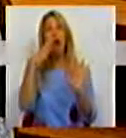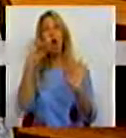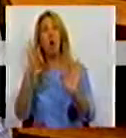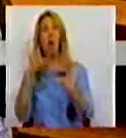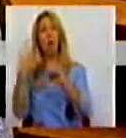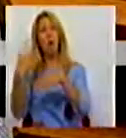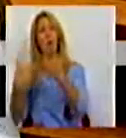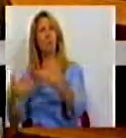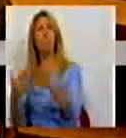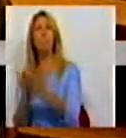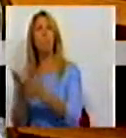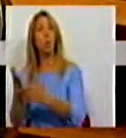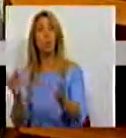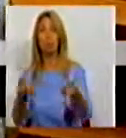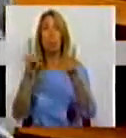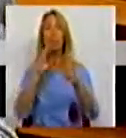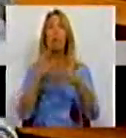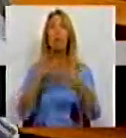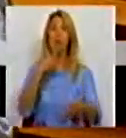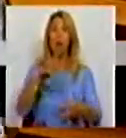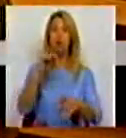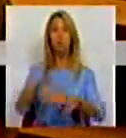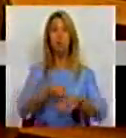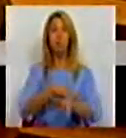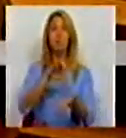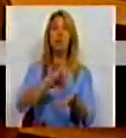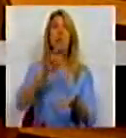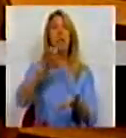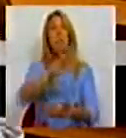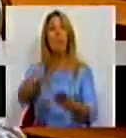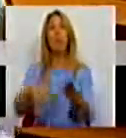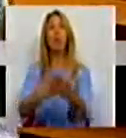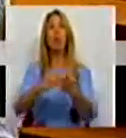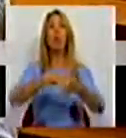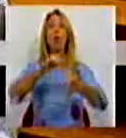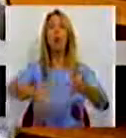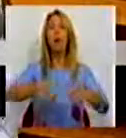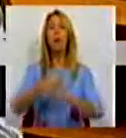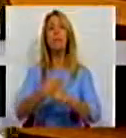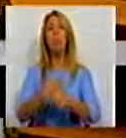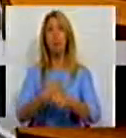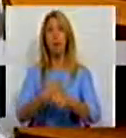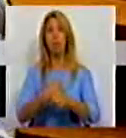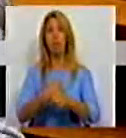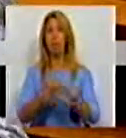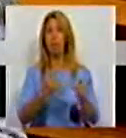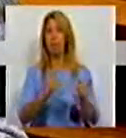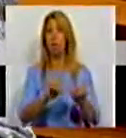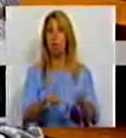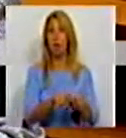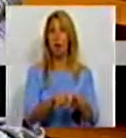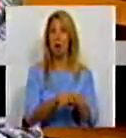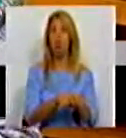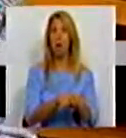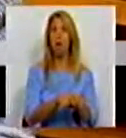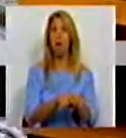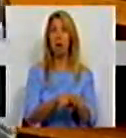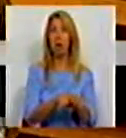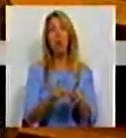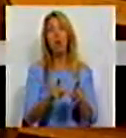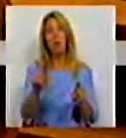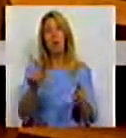dúvidas, no sentido de se olhar para o debate das liberdades, dos direitos versus as questões securitárias